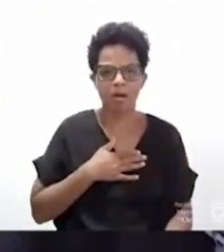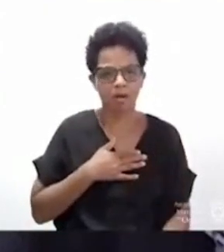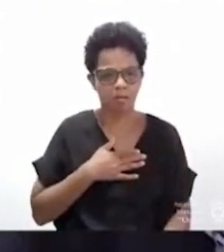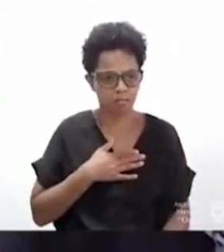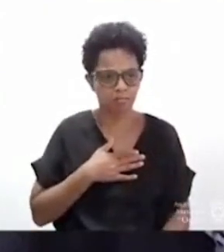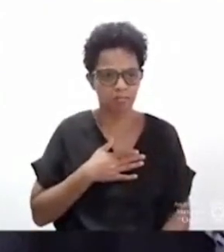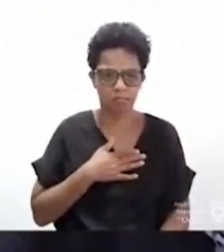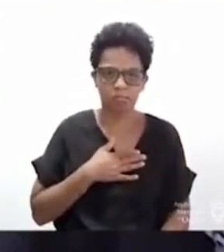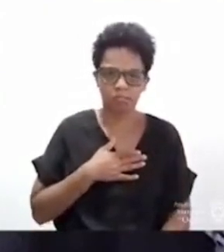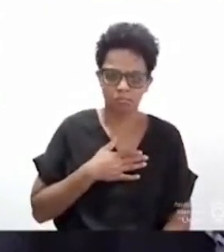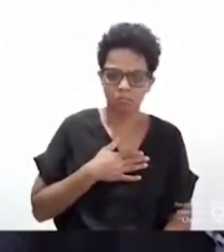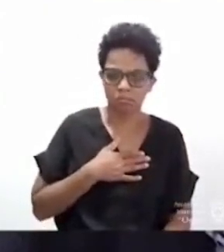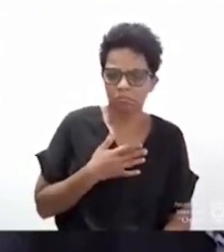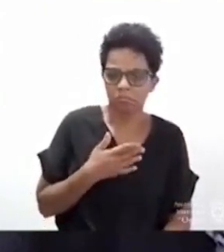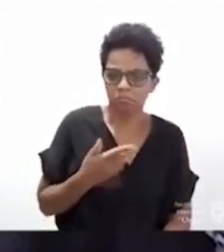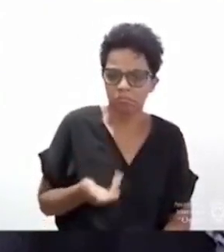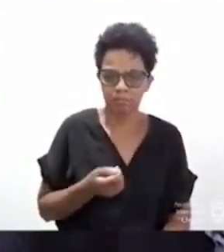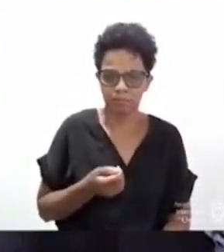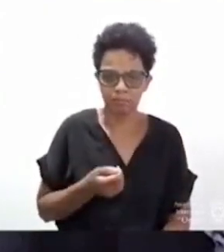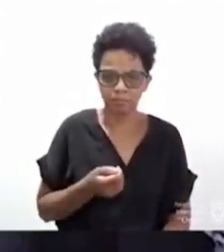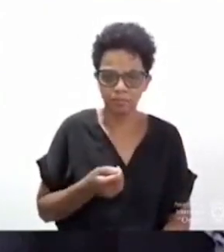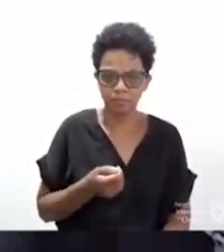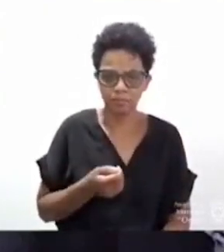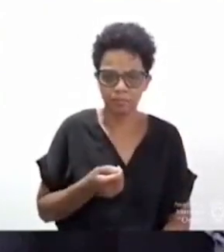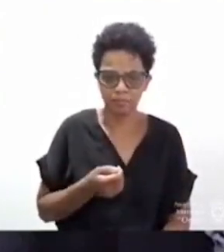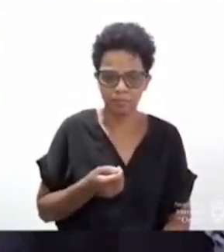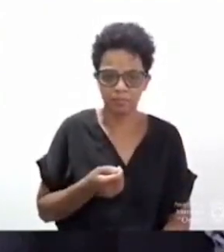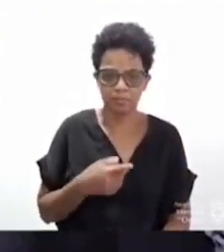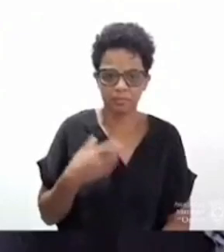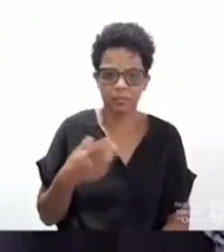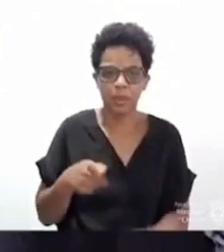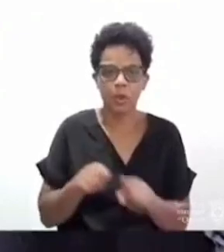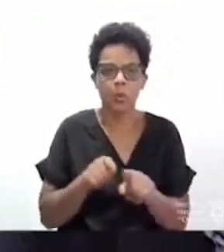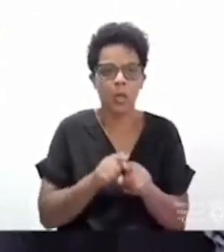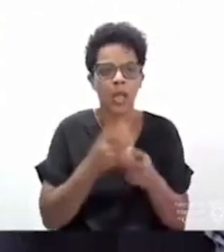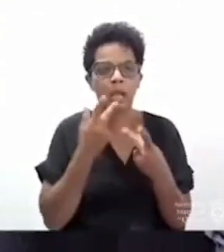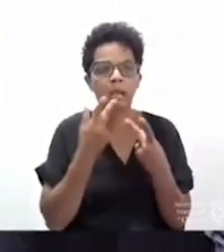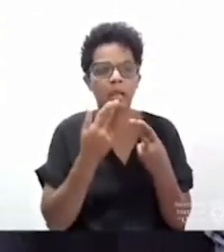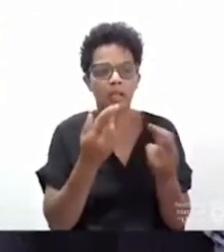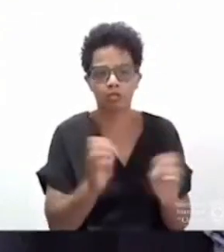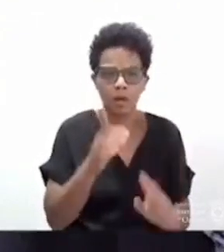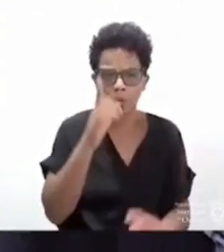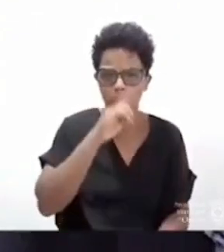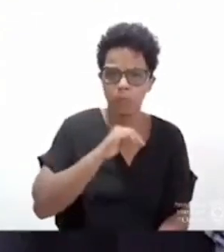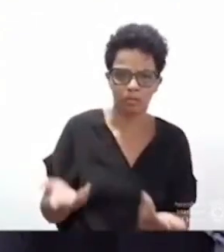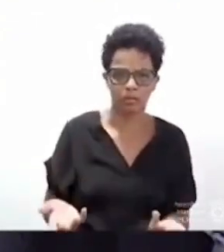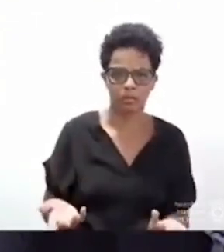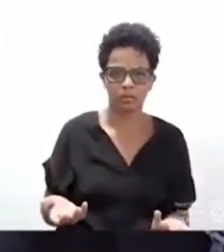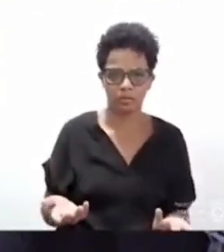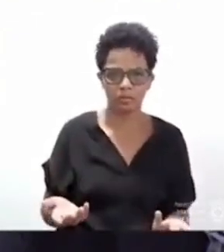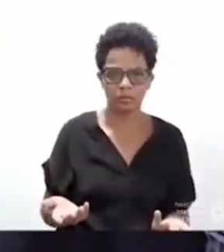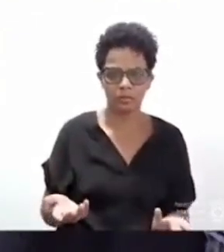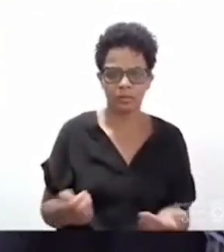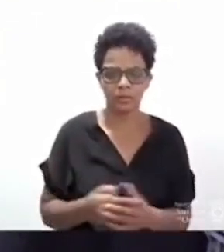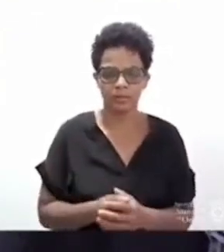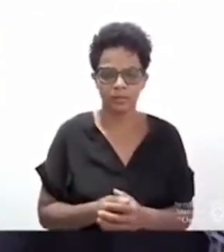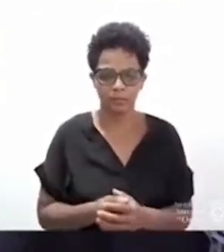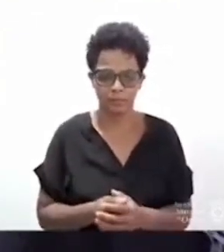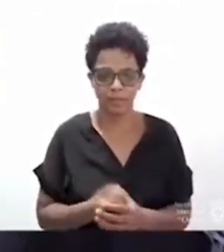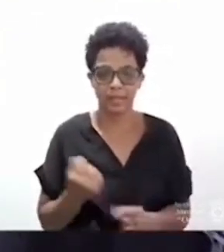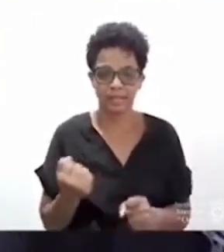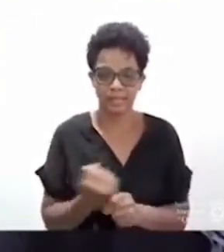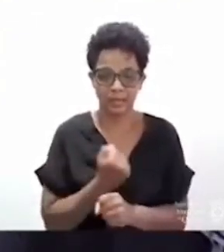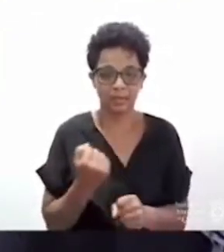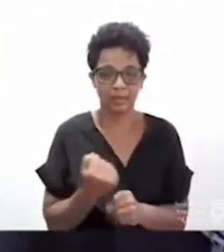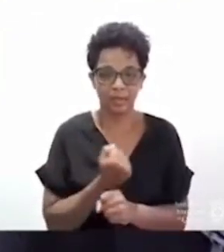sem qualquer matéria a apontar, mas como é que é possível que os próprios serviços estejam